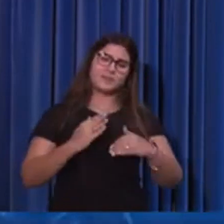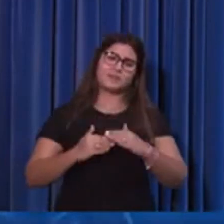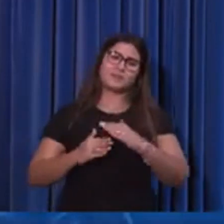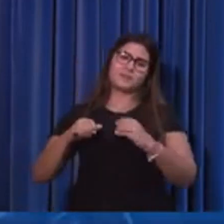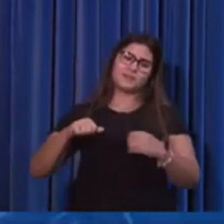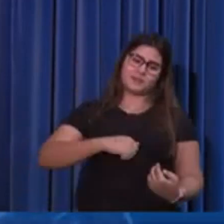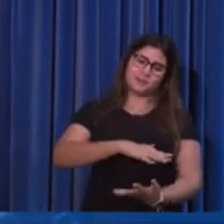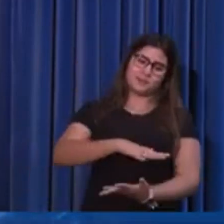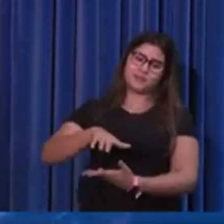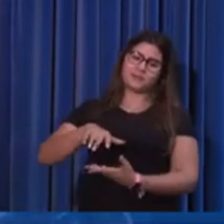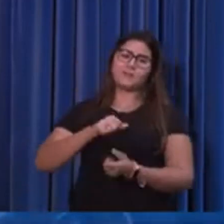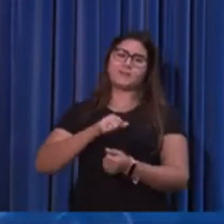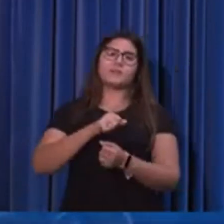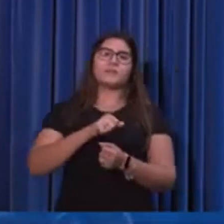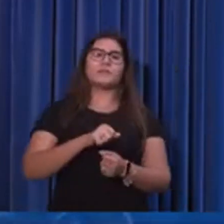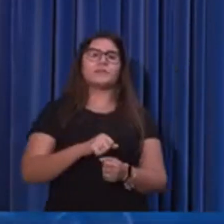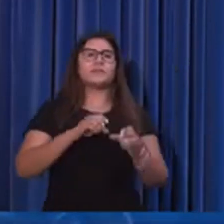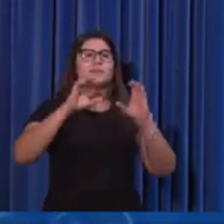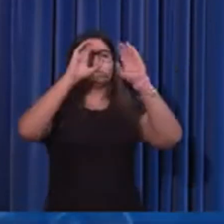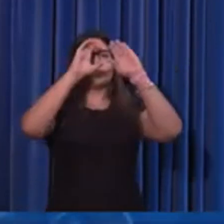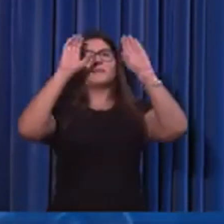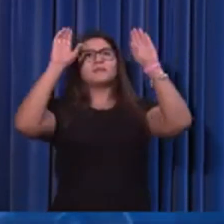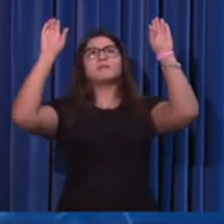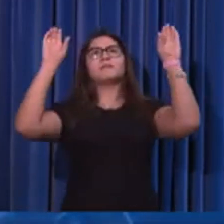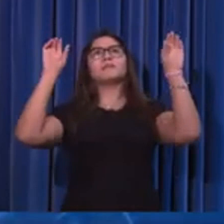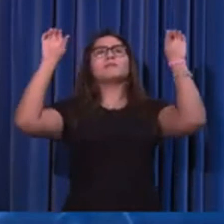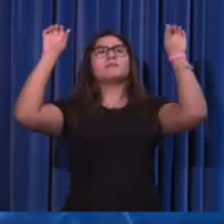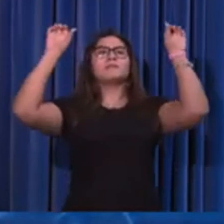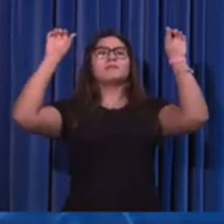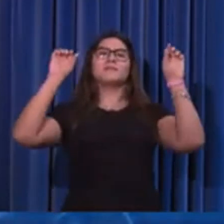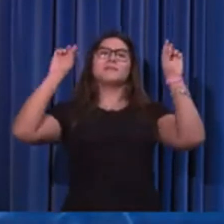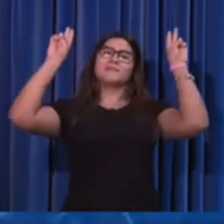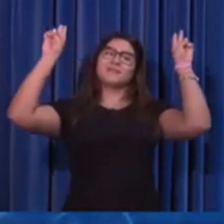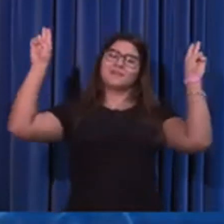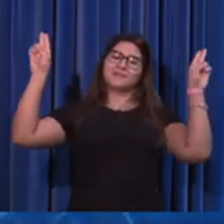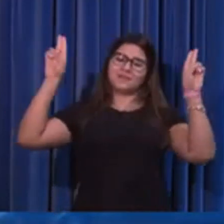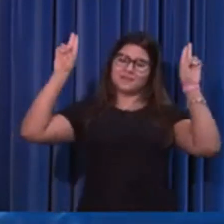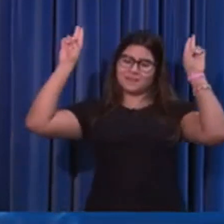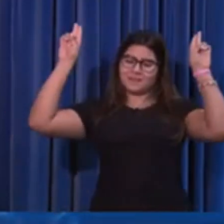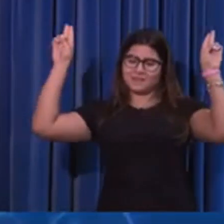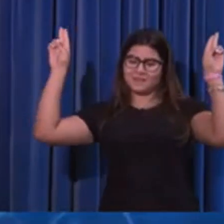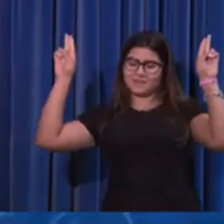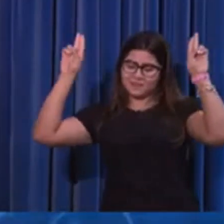a terra e céu.